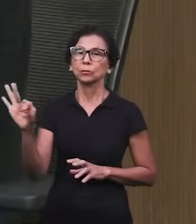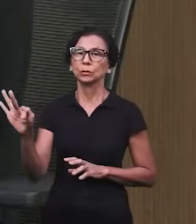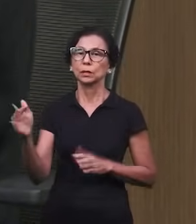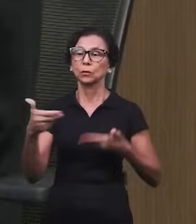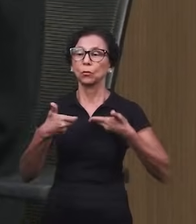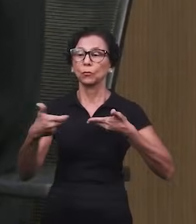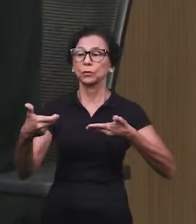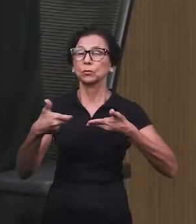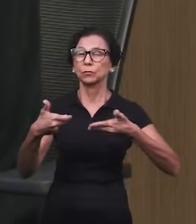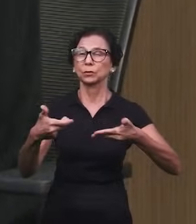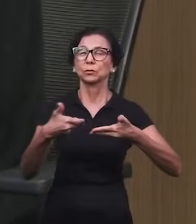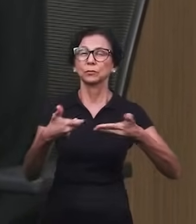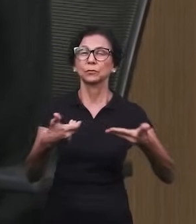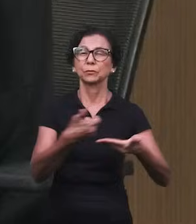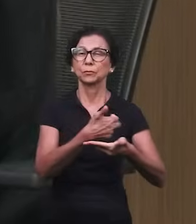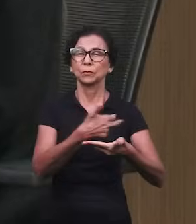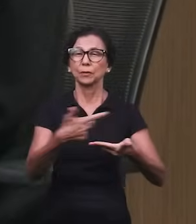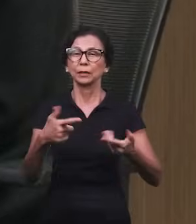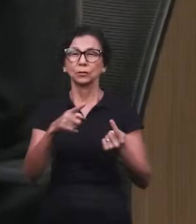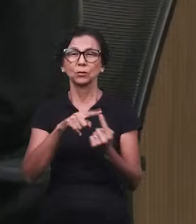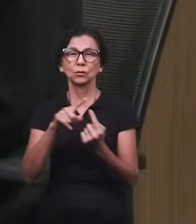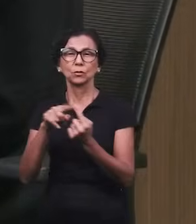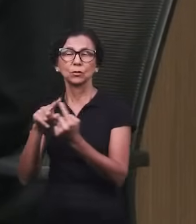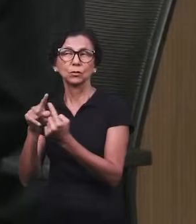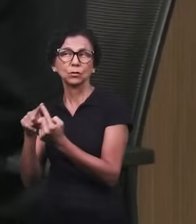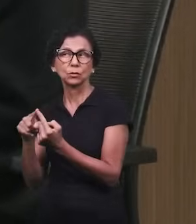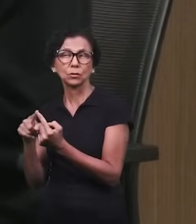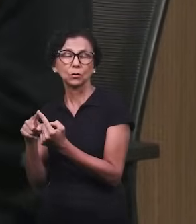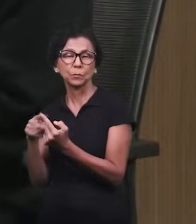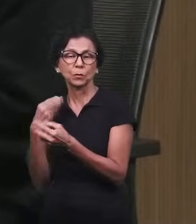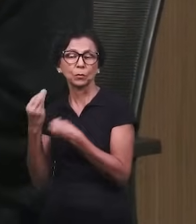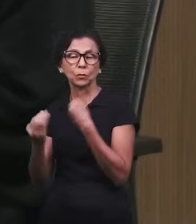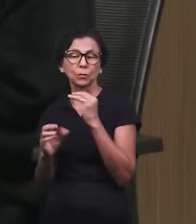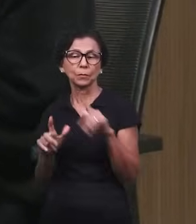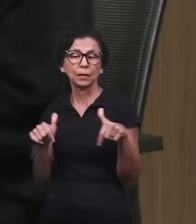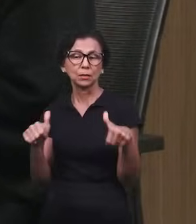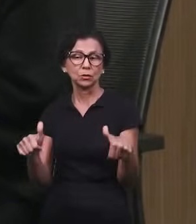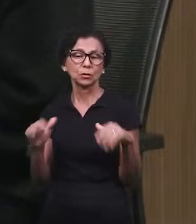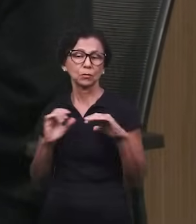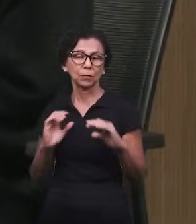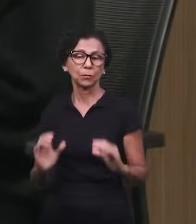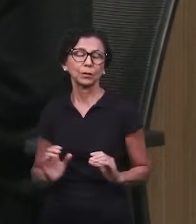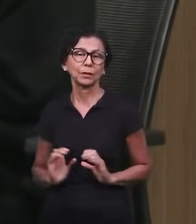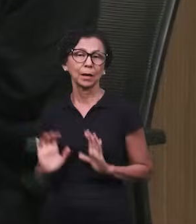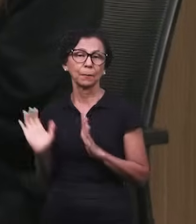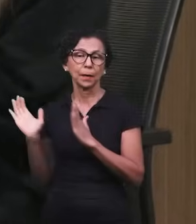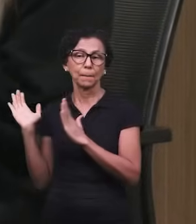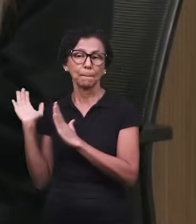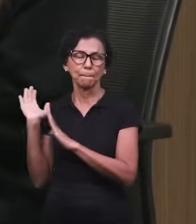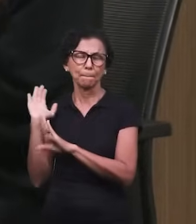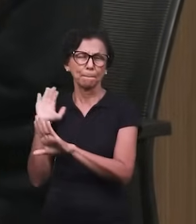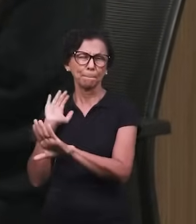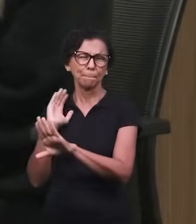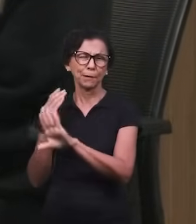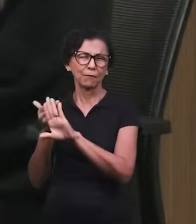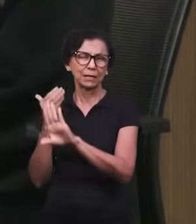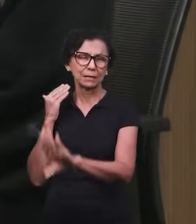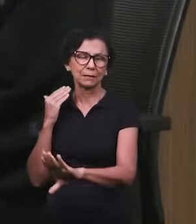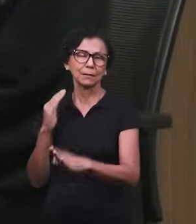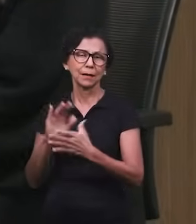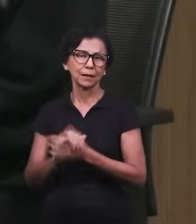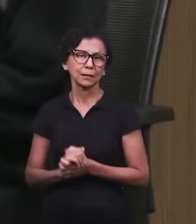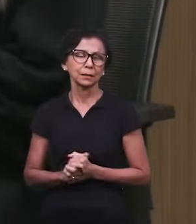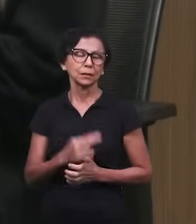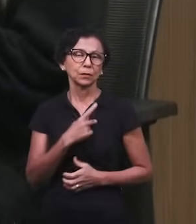faculdade, né, diversos tipos de convites. Então, o que a gente pode fazer para se desviar desses convites? Igual